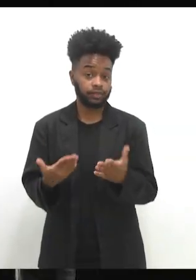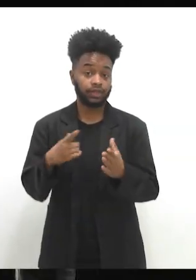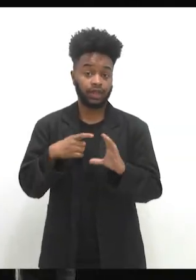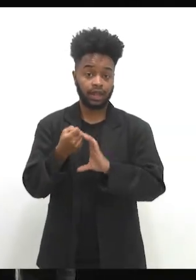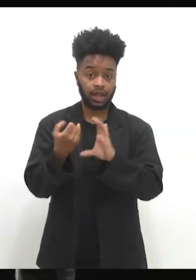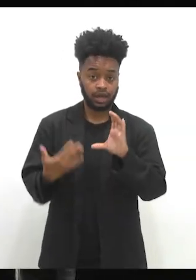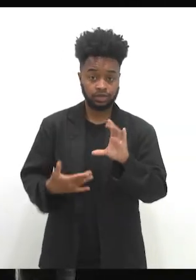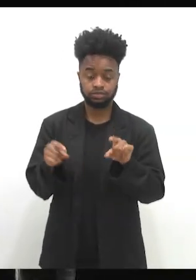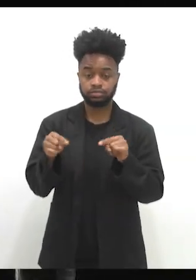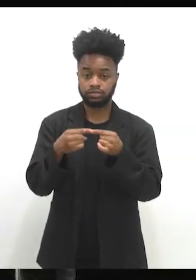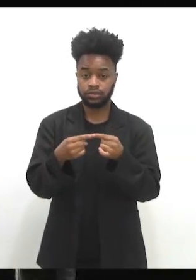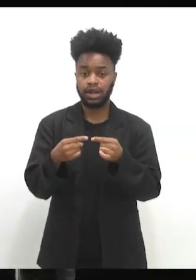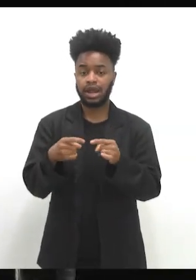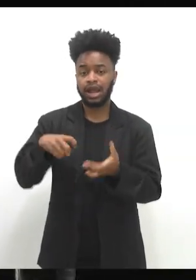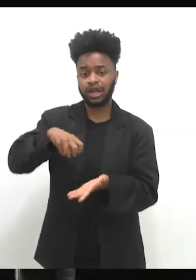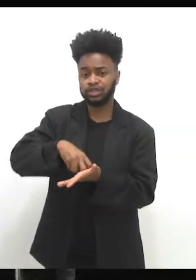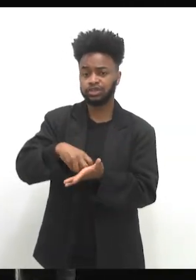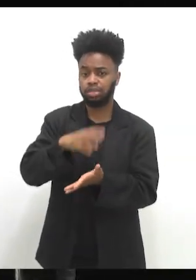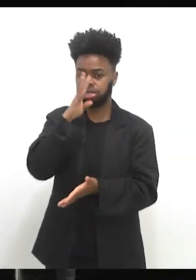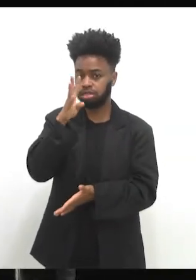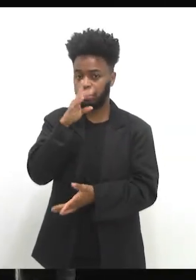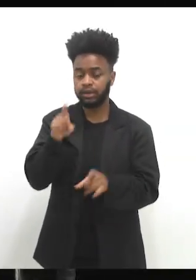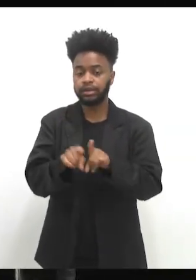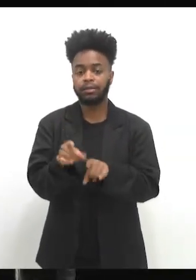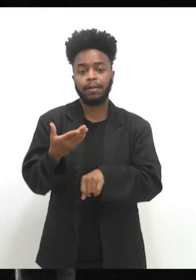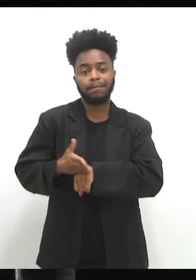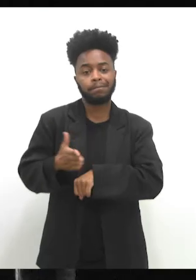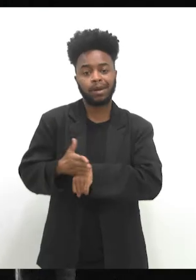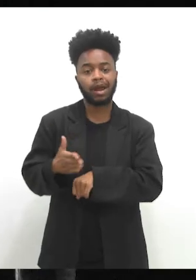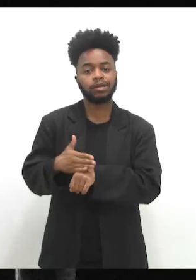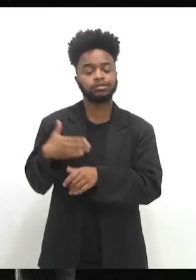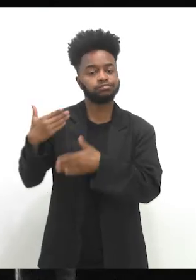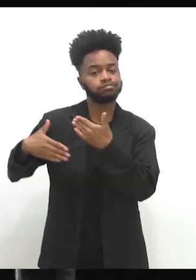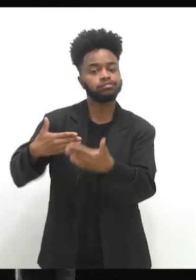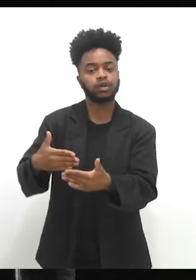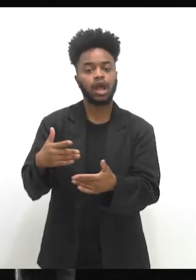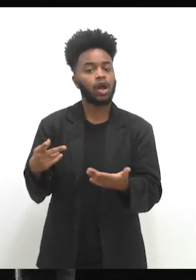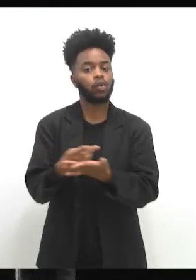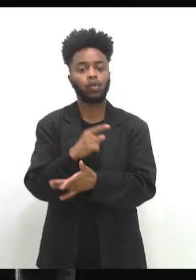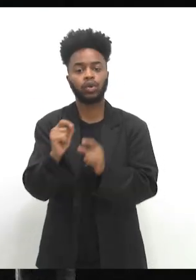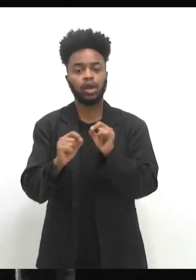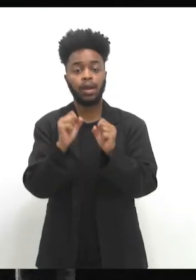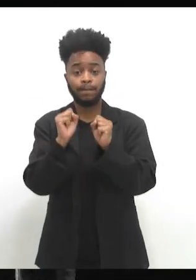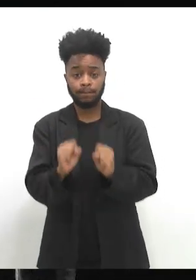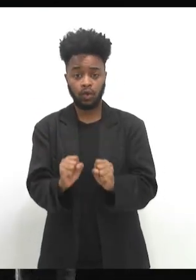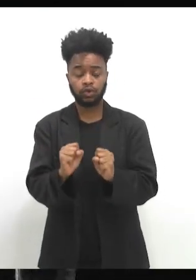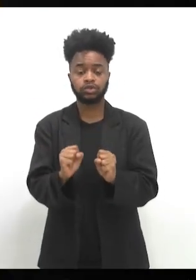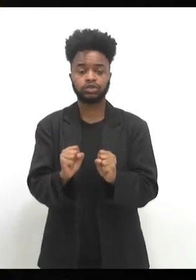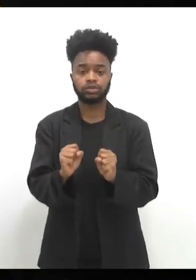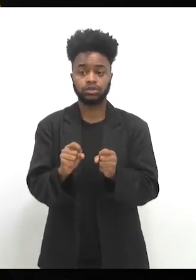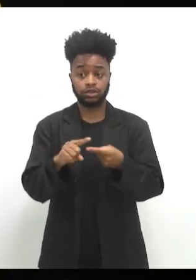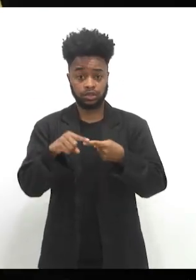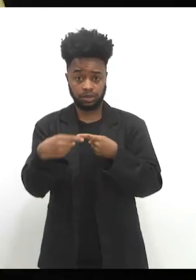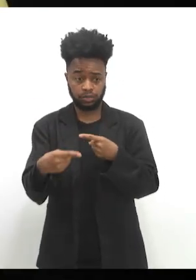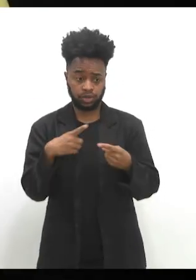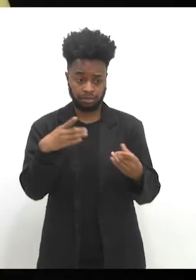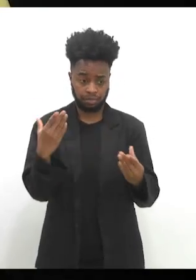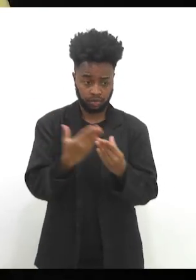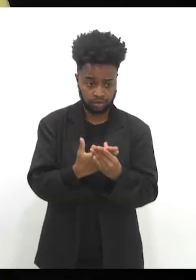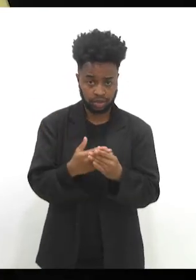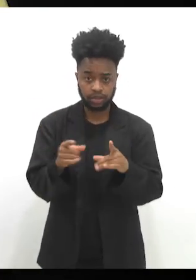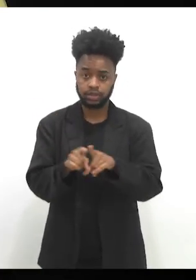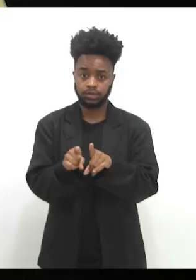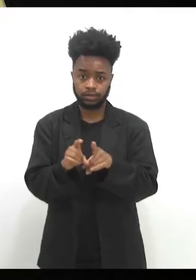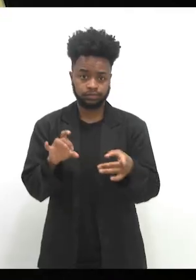Então, caracteriza, sim, um castigo imoderado e a prática reiterada pode levar, né, depois de um devido